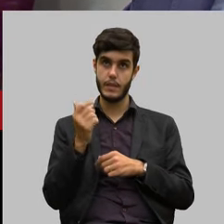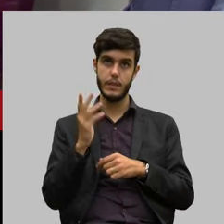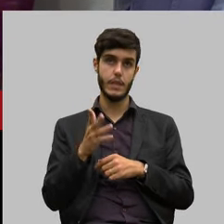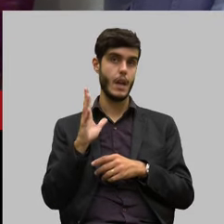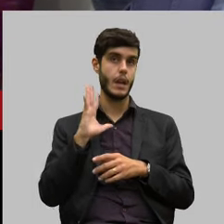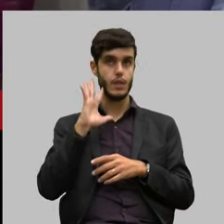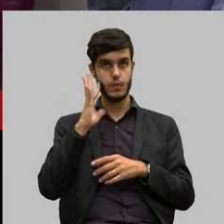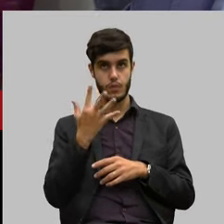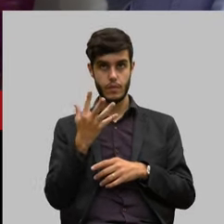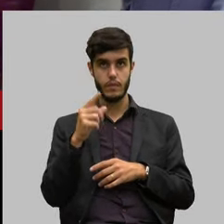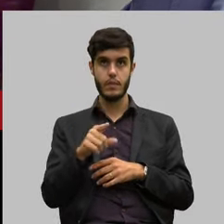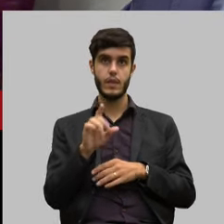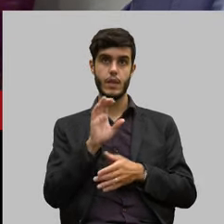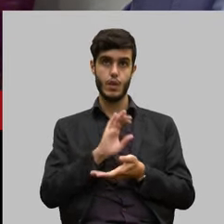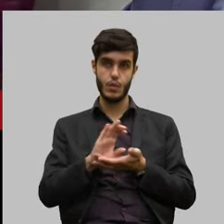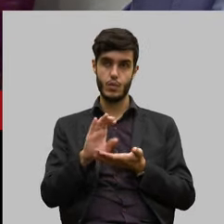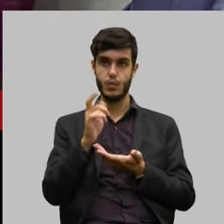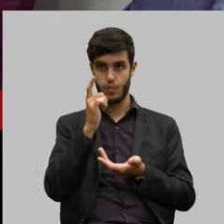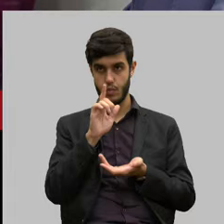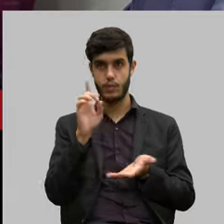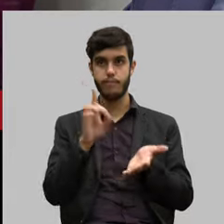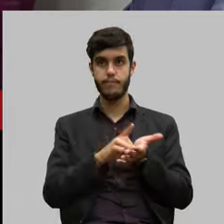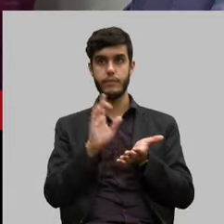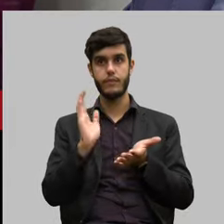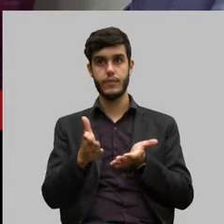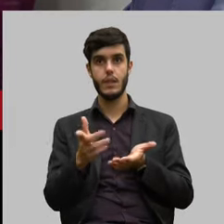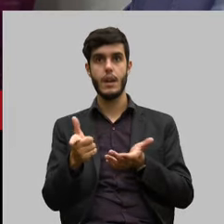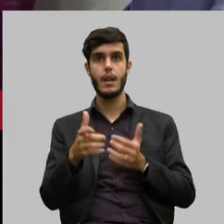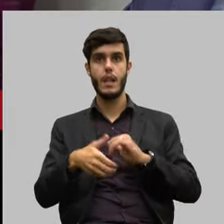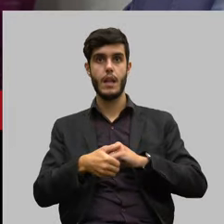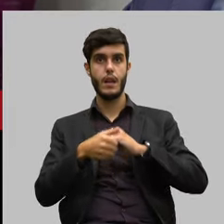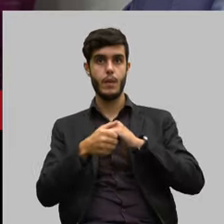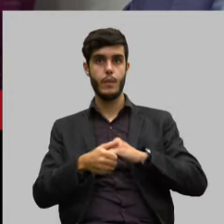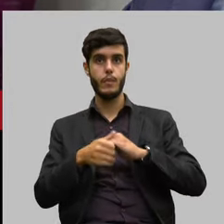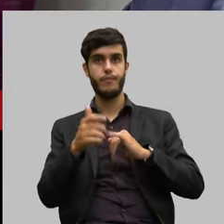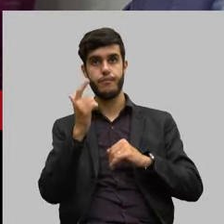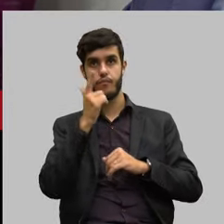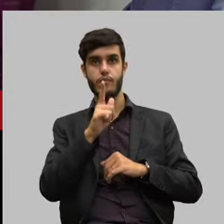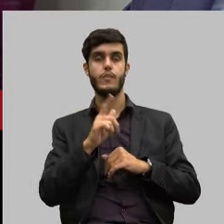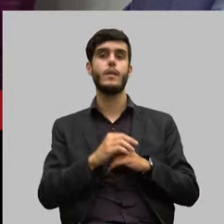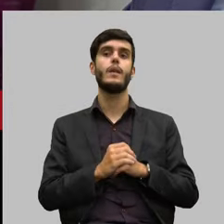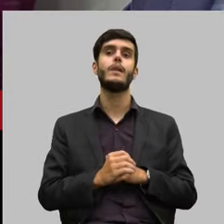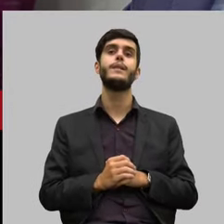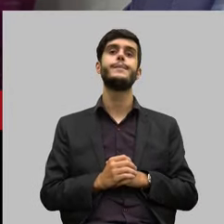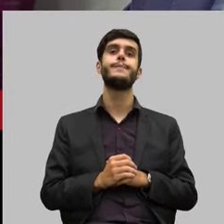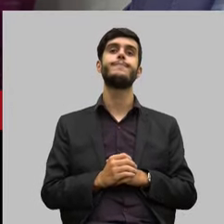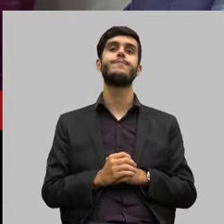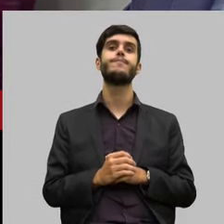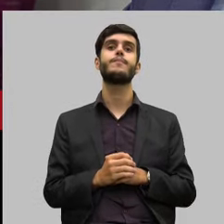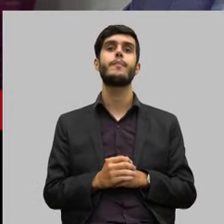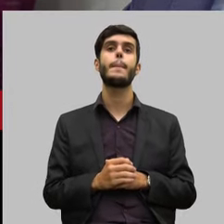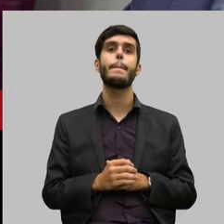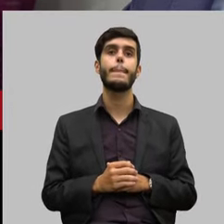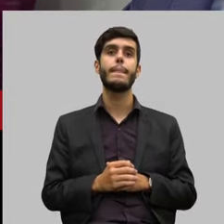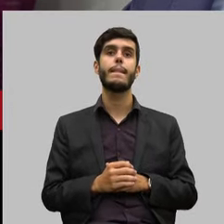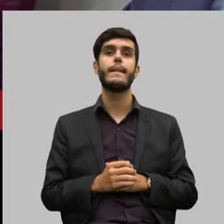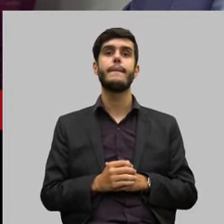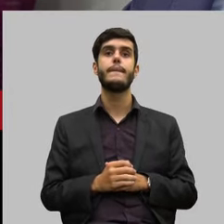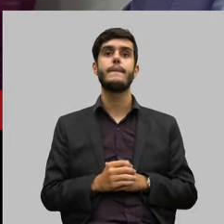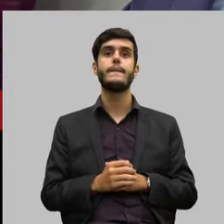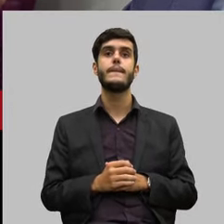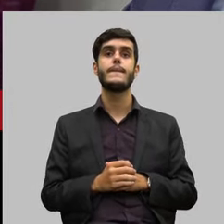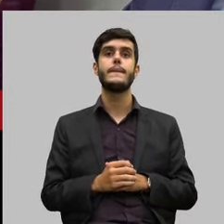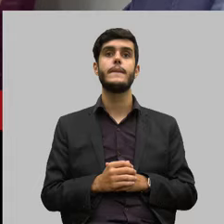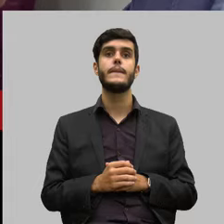recurso foi garantido lá na no acordo o recurso tá em conta mas eu não sei se eu deveria fazer essa